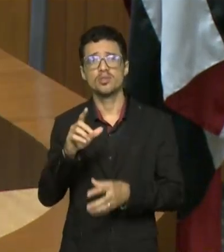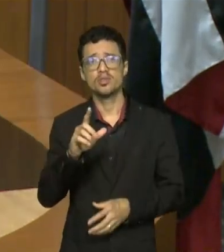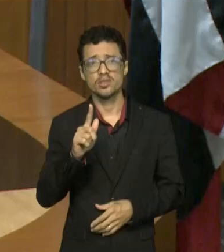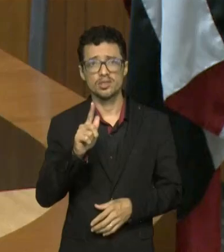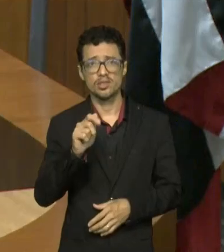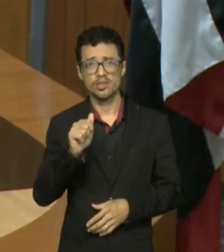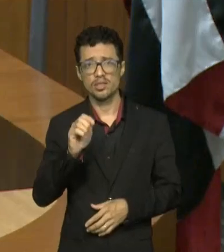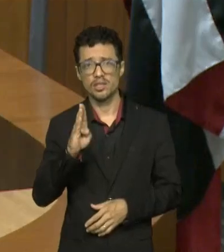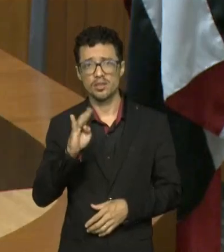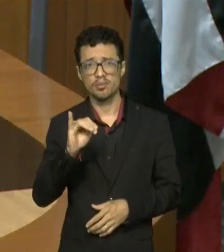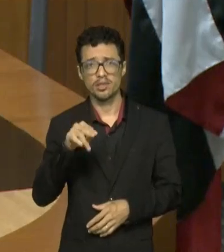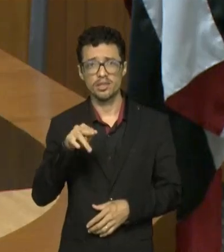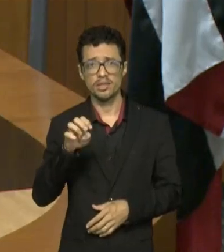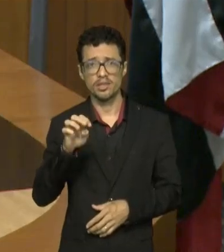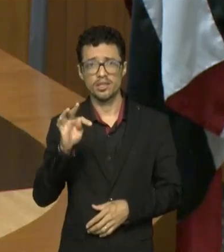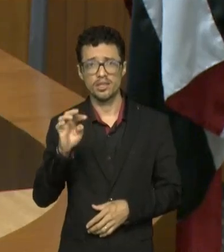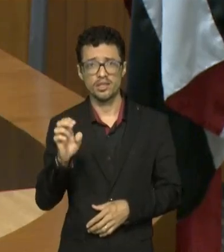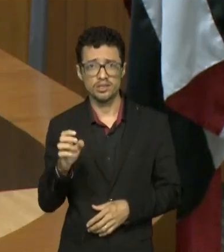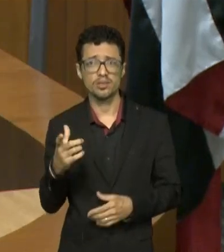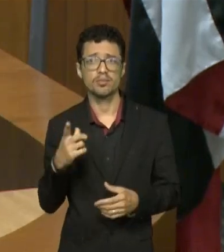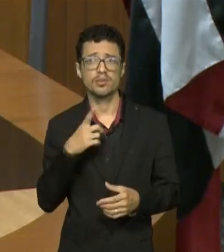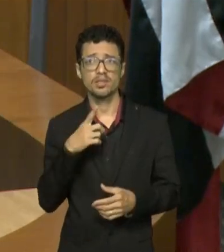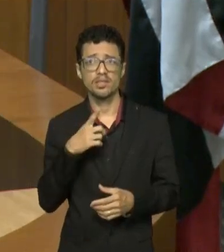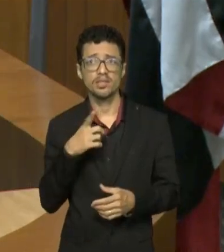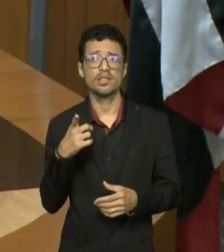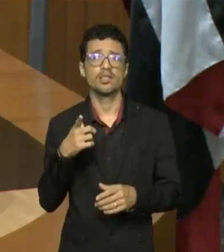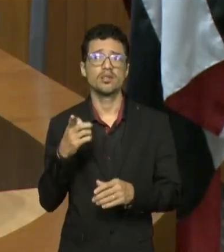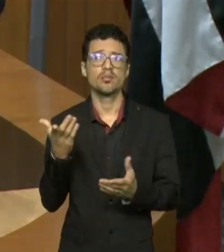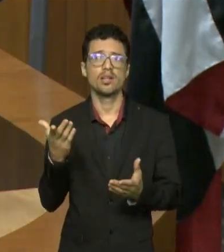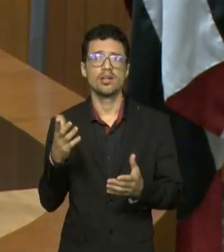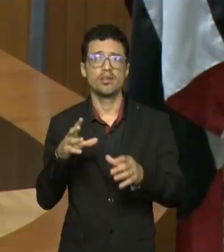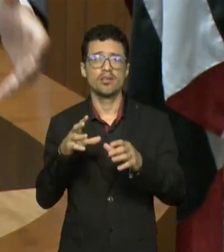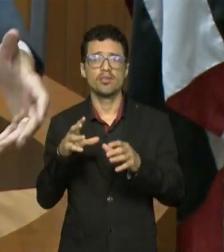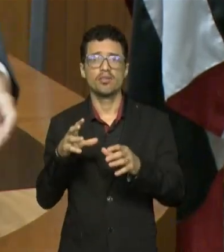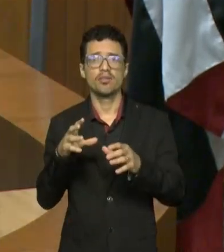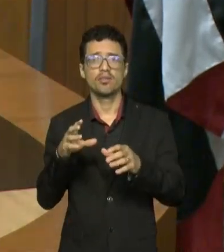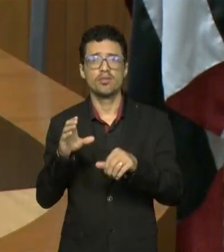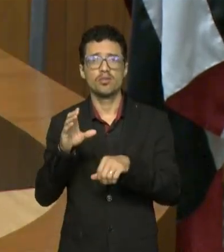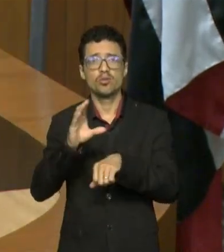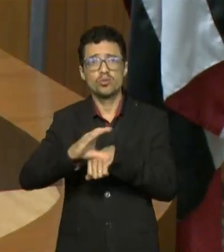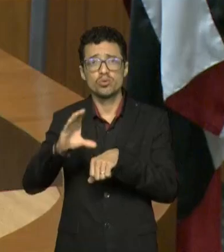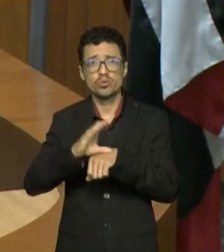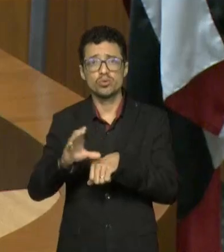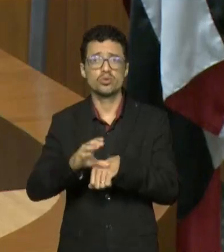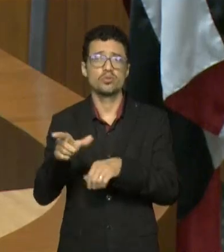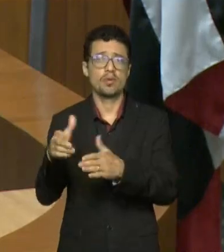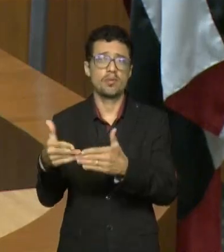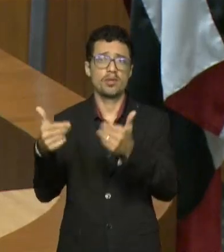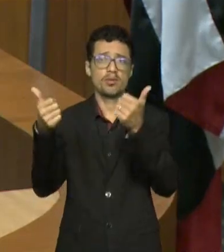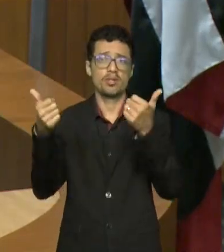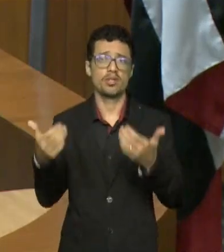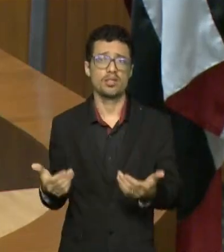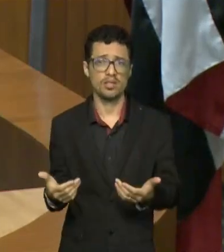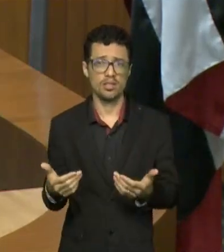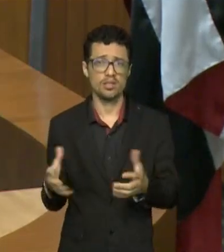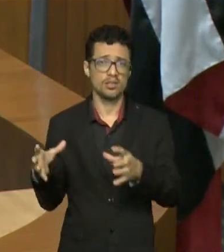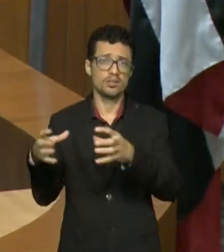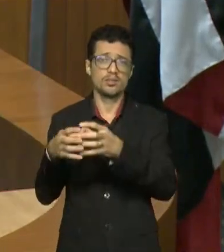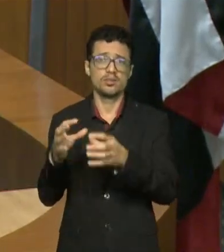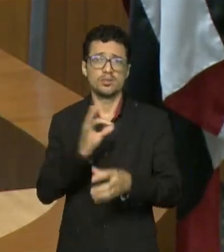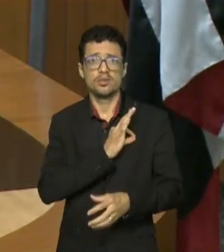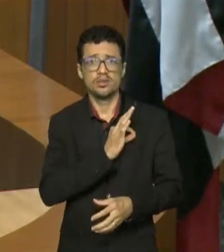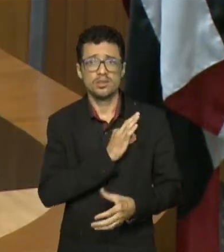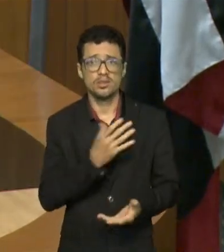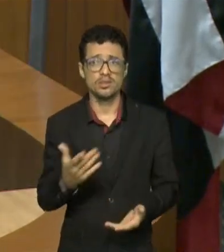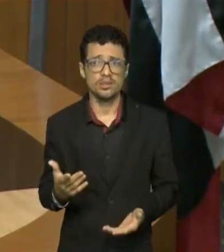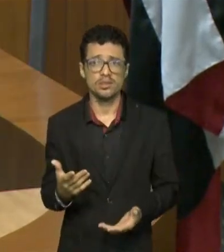a formação continuada da tropa? Porque quem ganha 3.500, 4.000 reais, 5.000 reais, vai fazer um